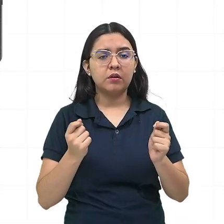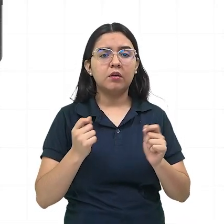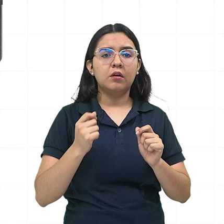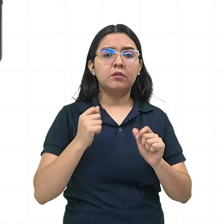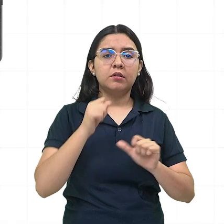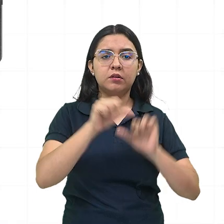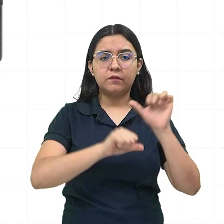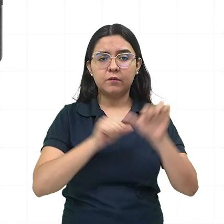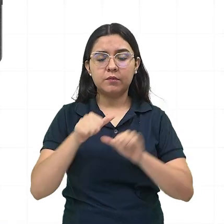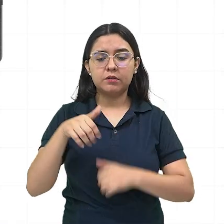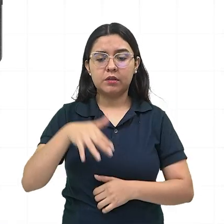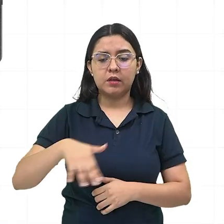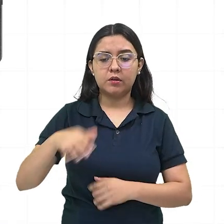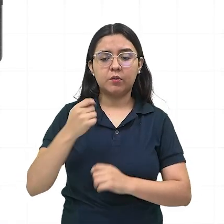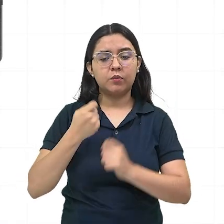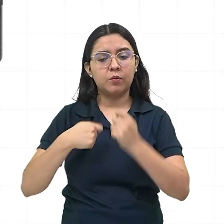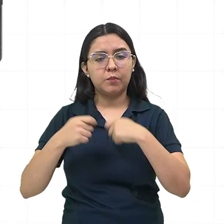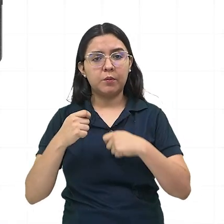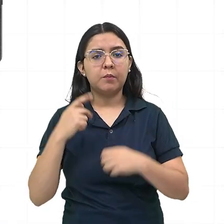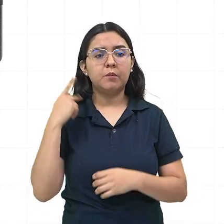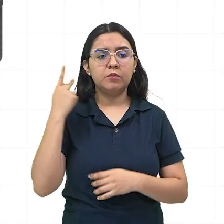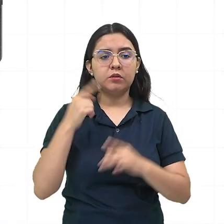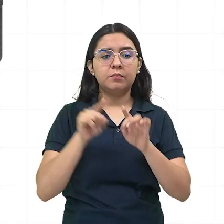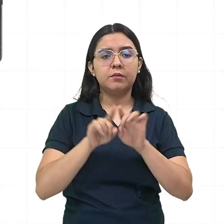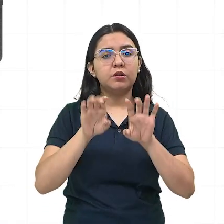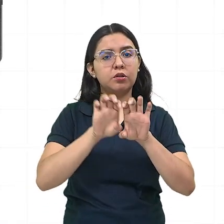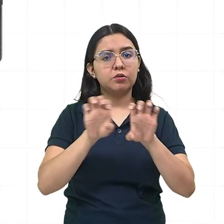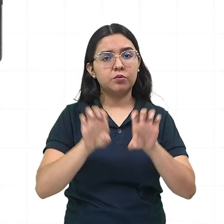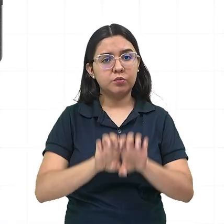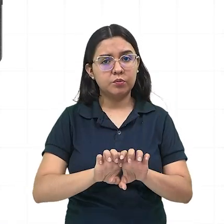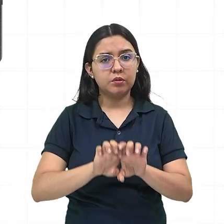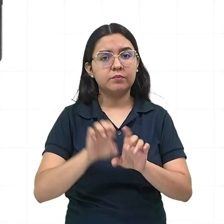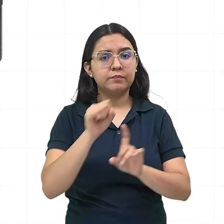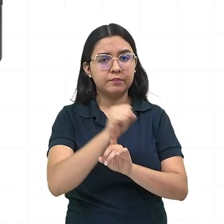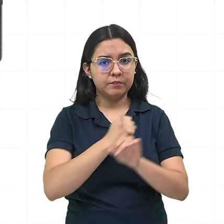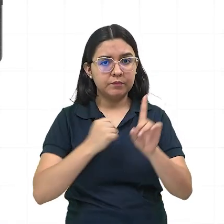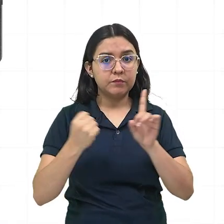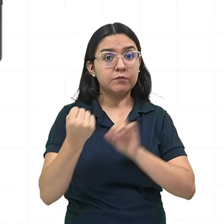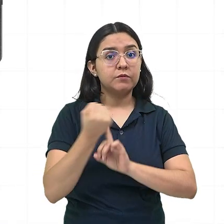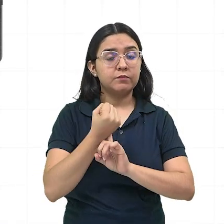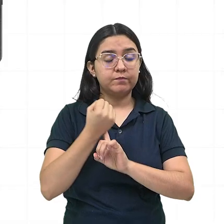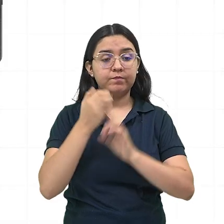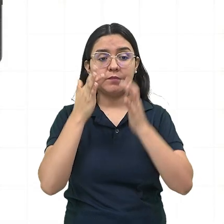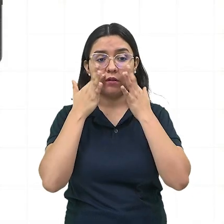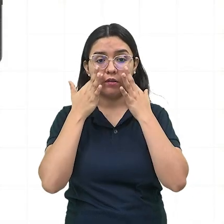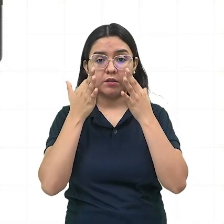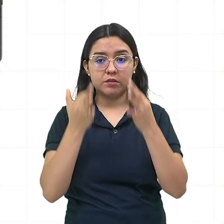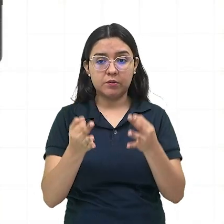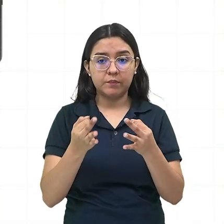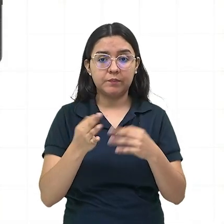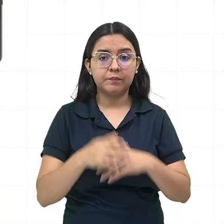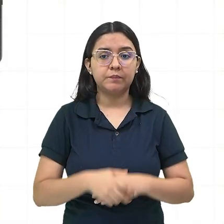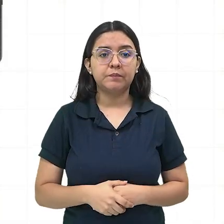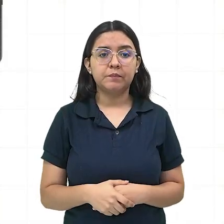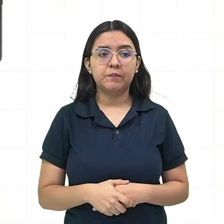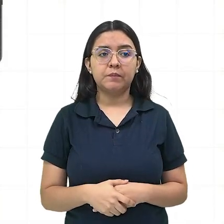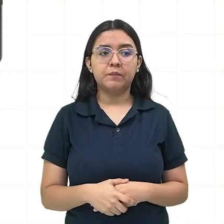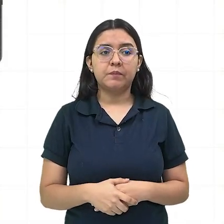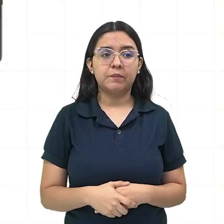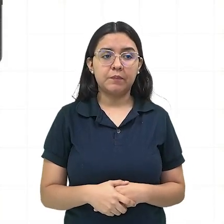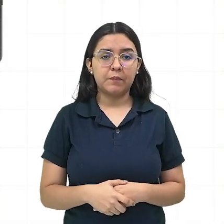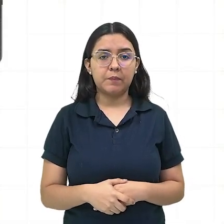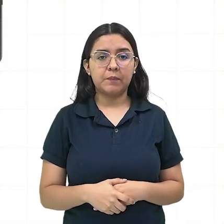economia, na política e também na estrutura social de uma sociedade. Presta bem atenção aqui, tome nota